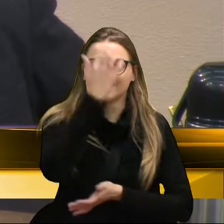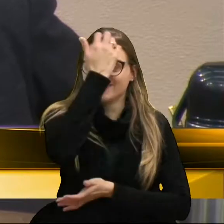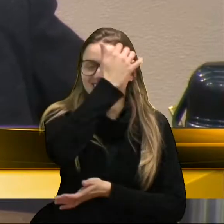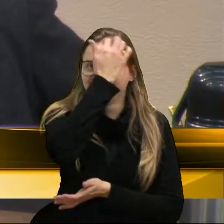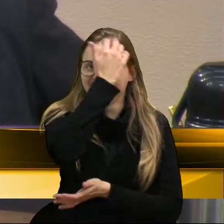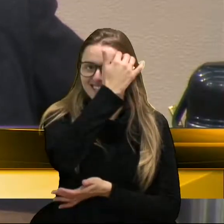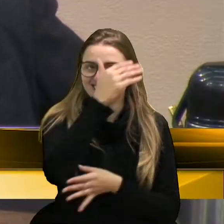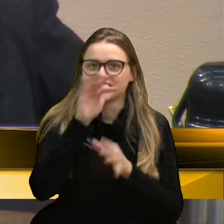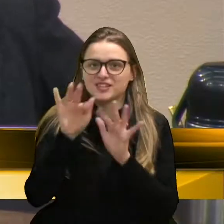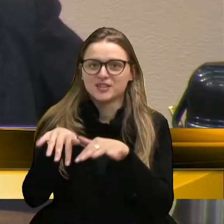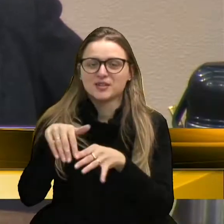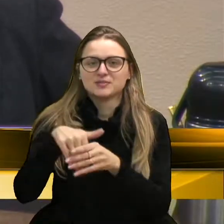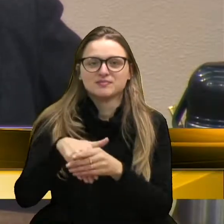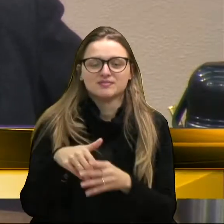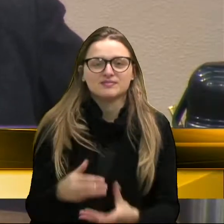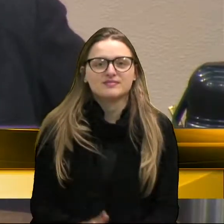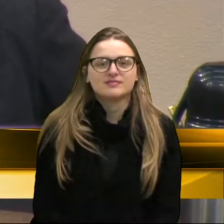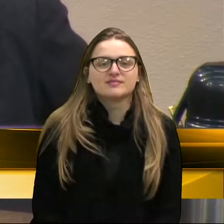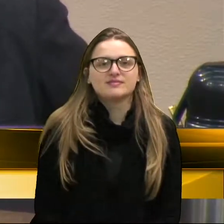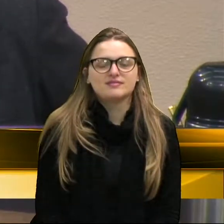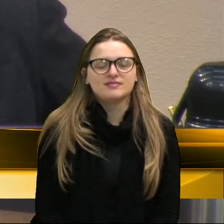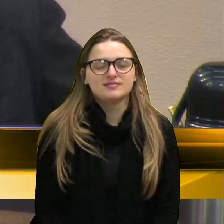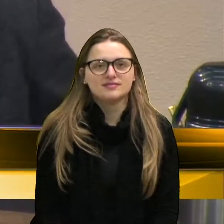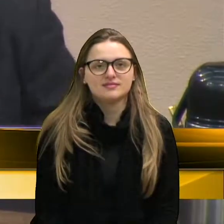Encerrada a votação.